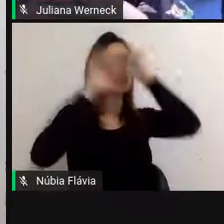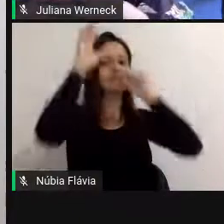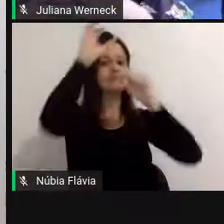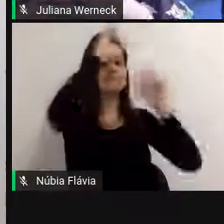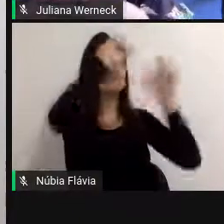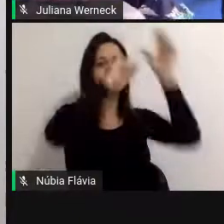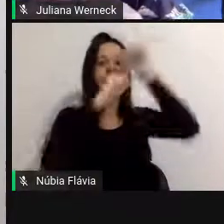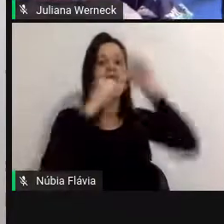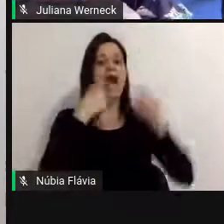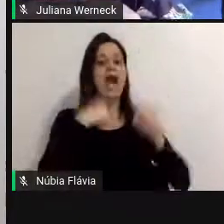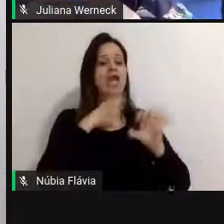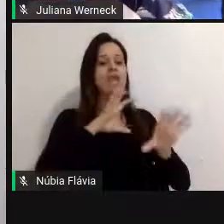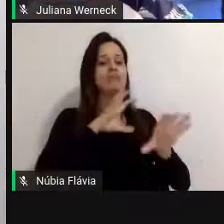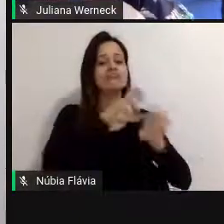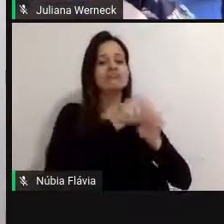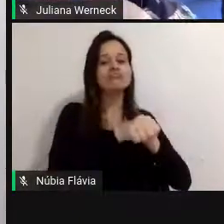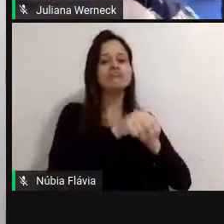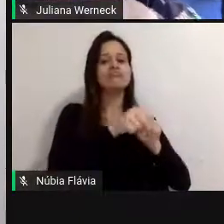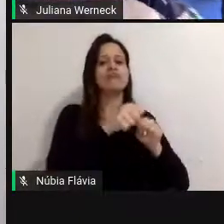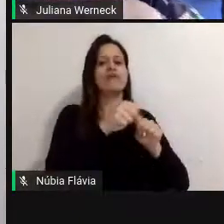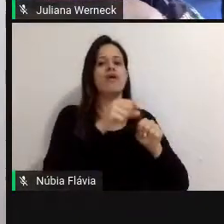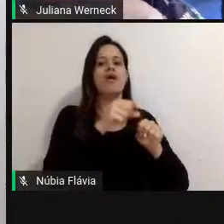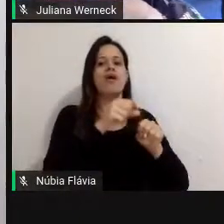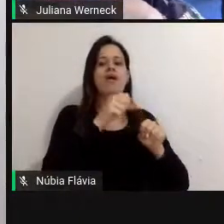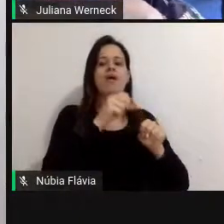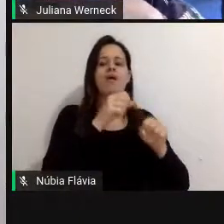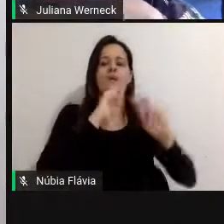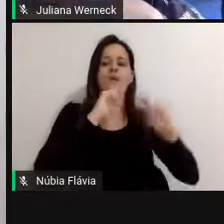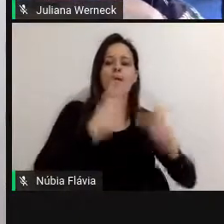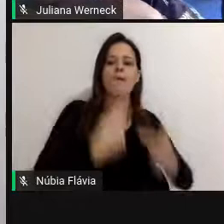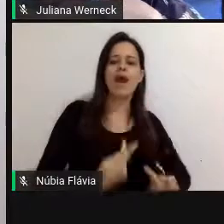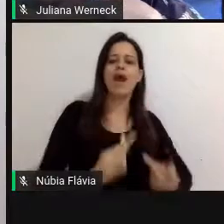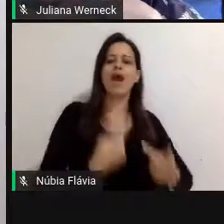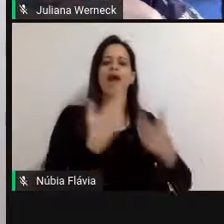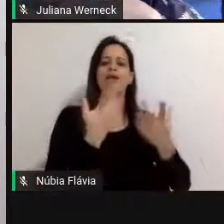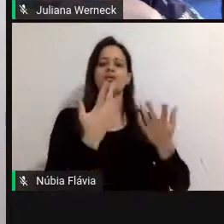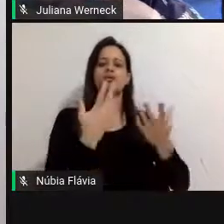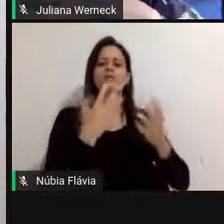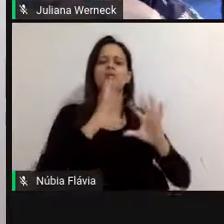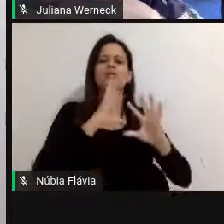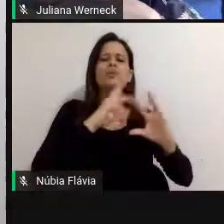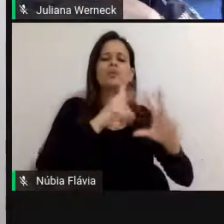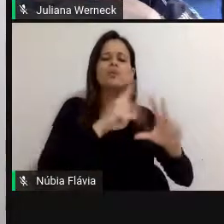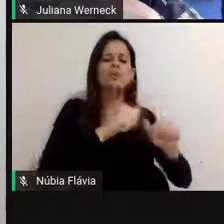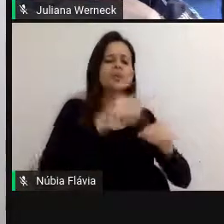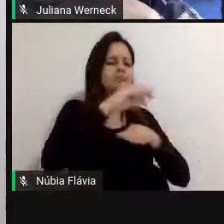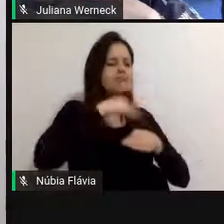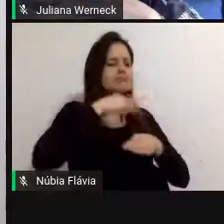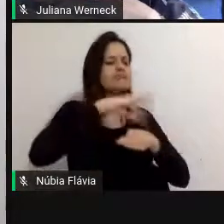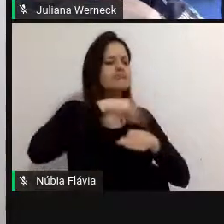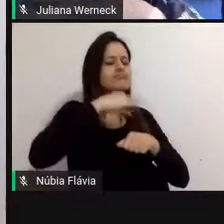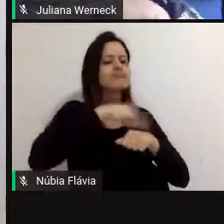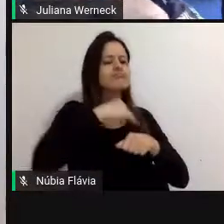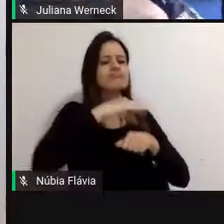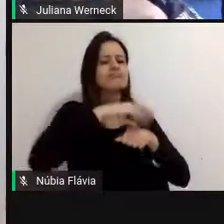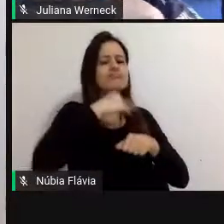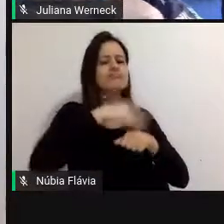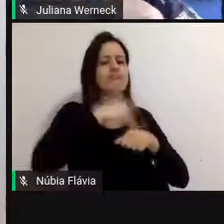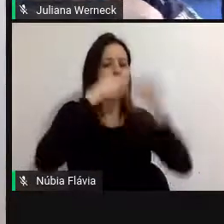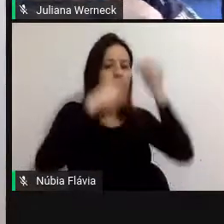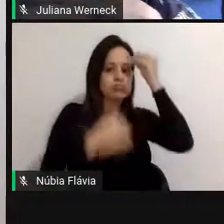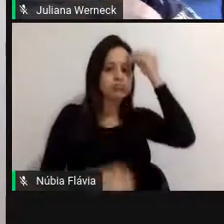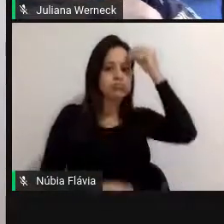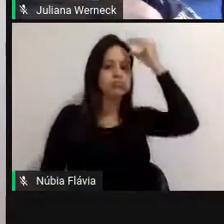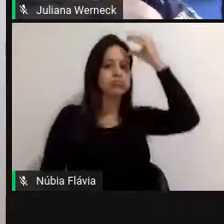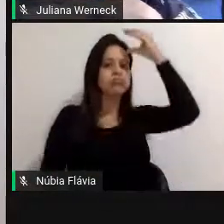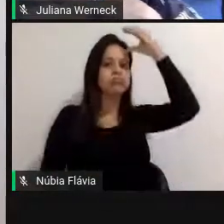desenvolvimento humano, coaching, mindset, me especializei em antifragilidade, tudo que pudesse me trazer uma bagagem de conteúdo para realmente ajudar as